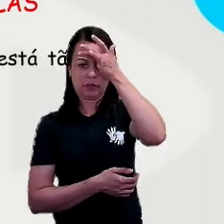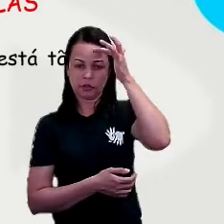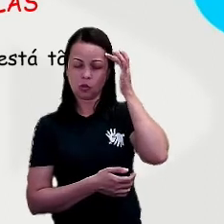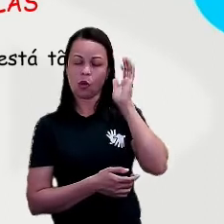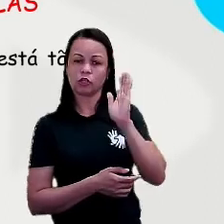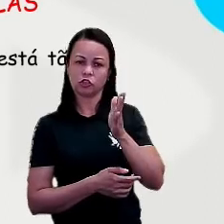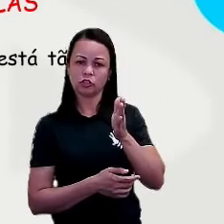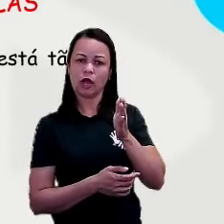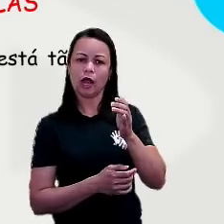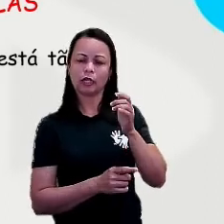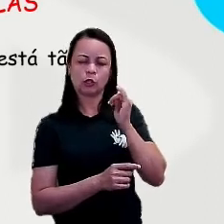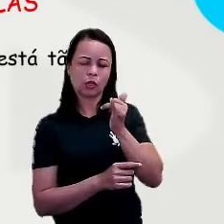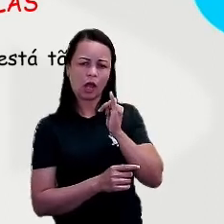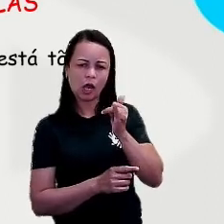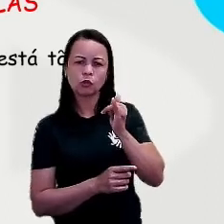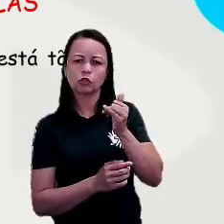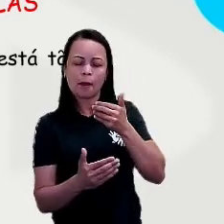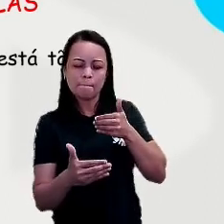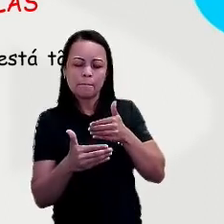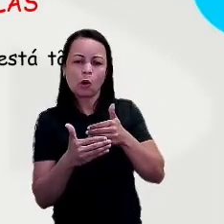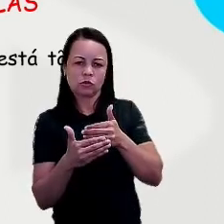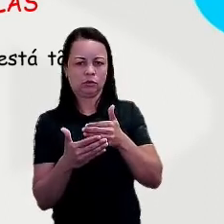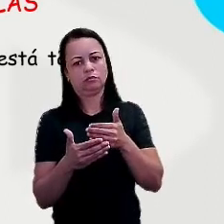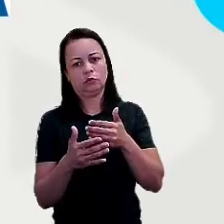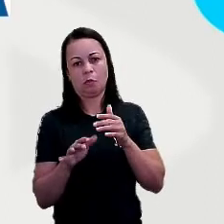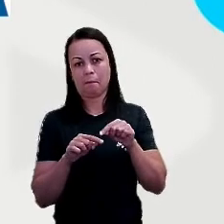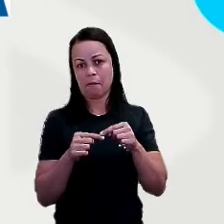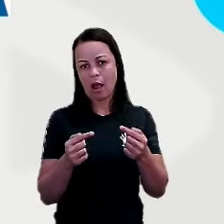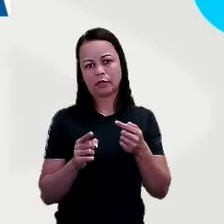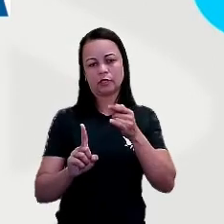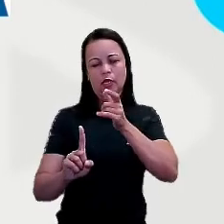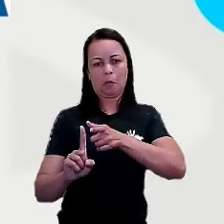tão próximo dos personagens, mas é raro.